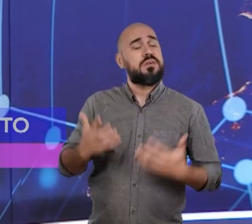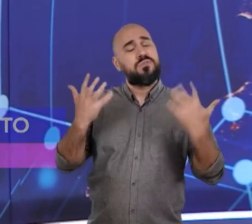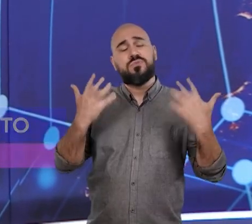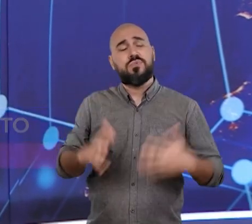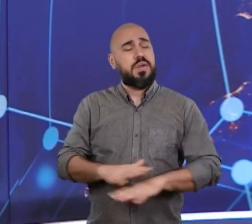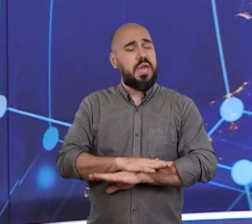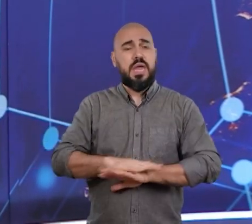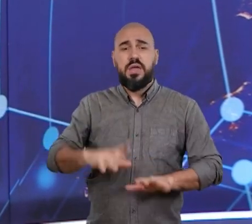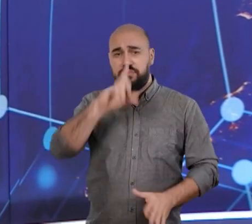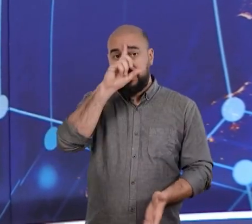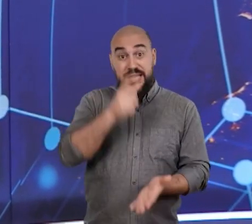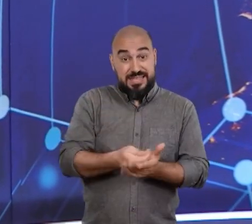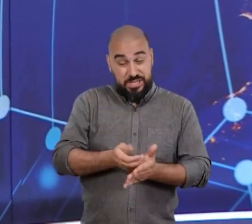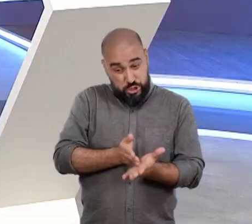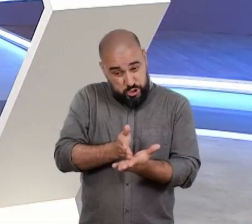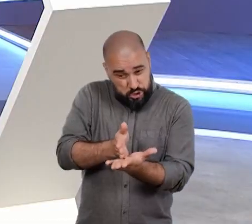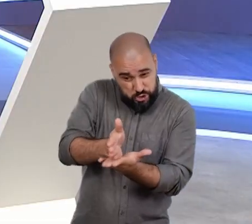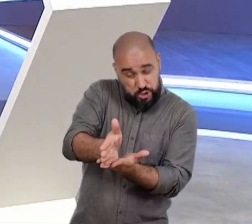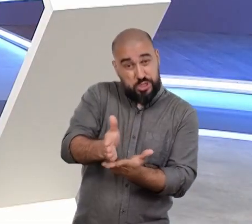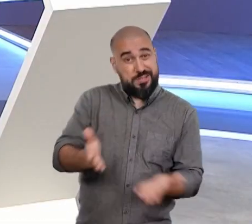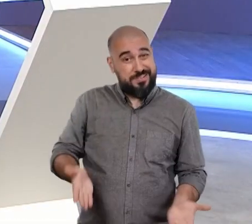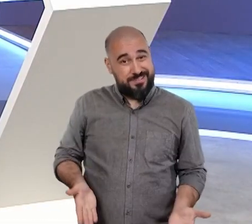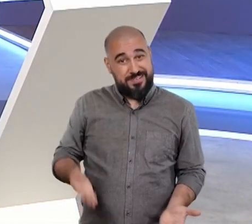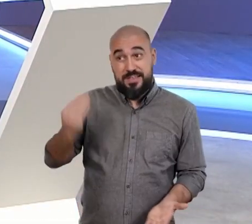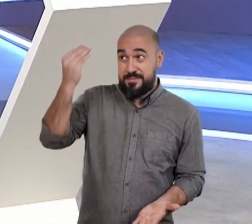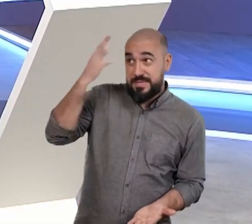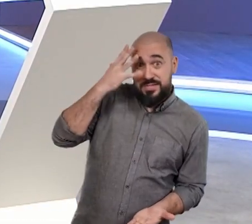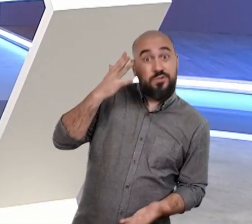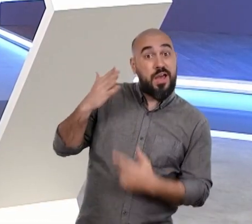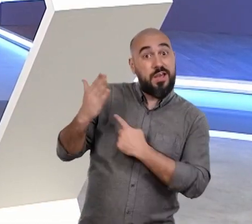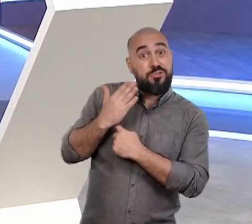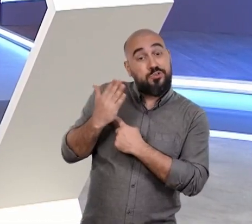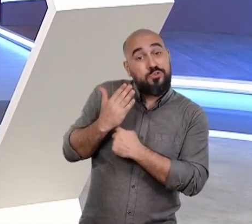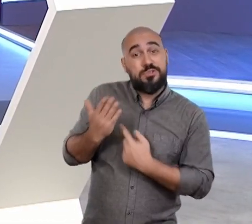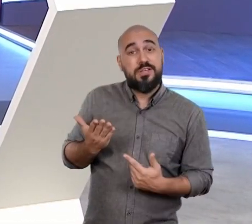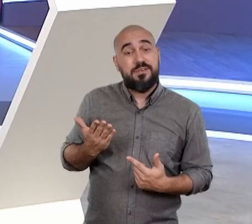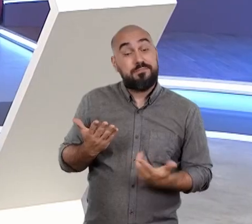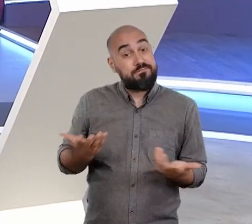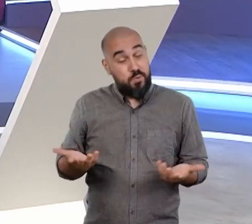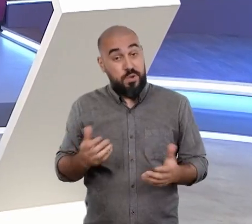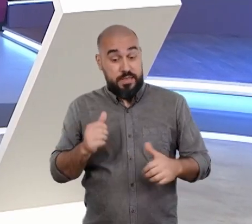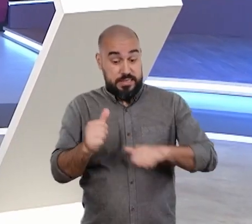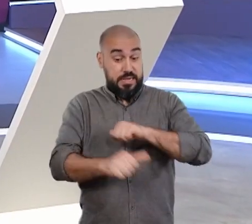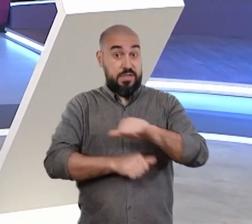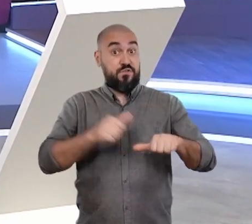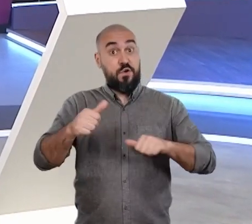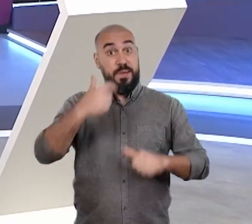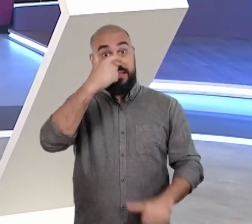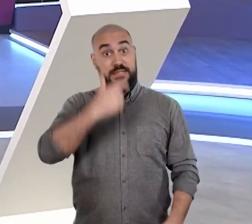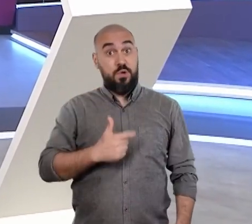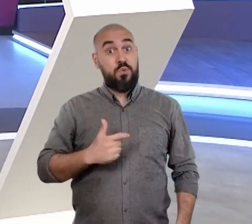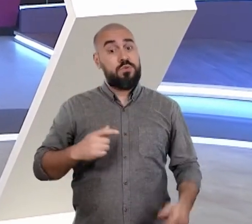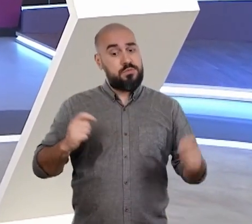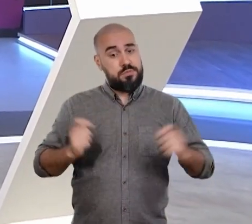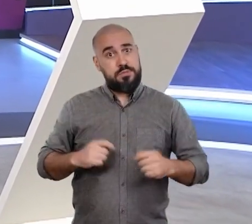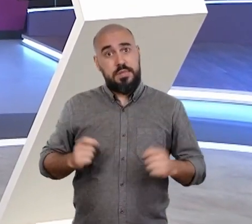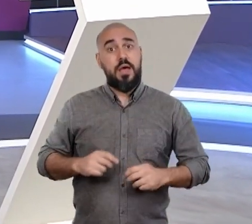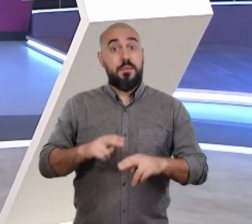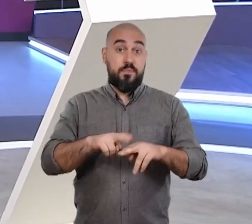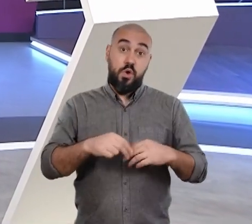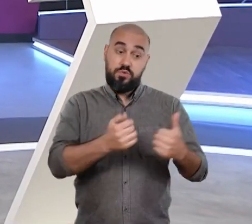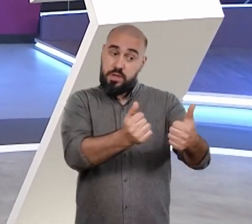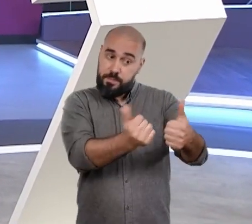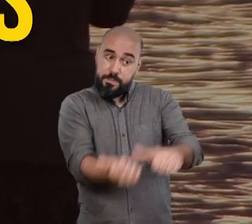nosso Senhor e Salvador. Então, essa transformação está à nossa disposição por meio